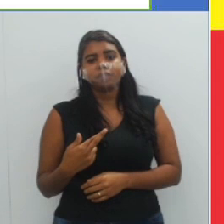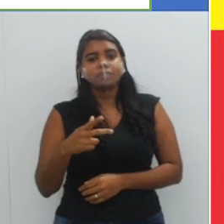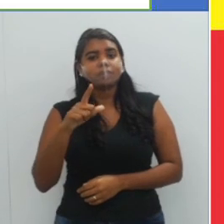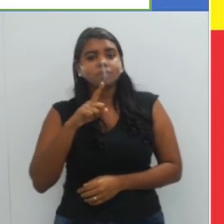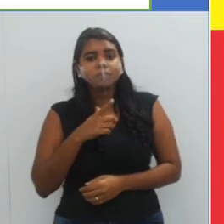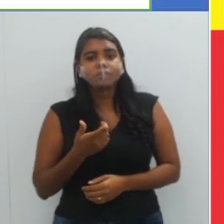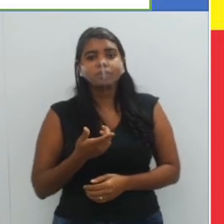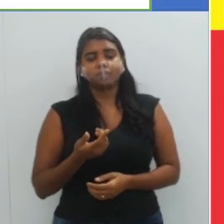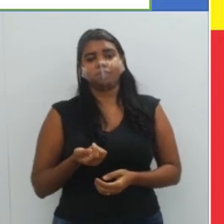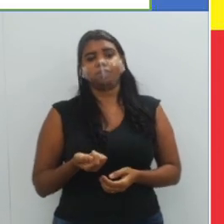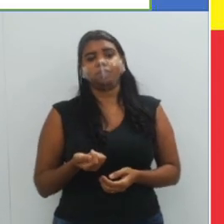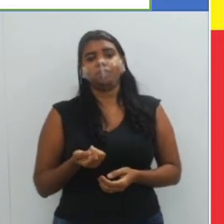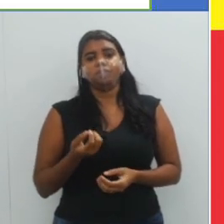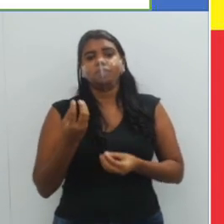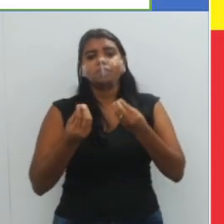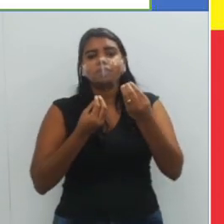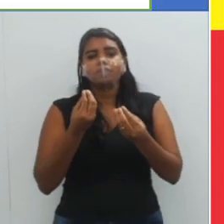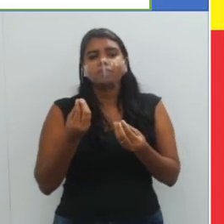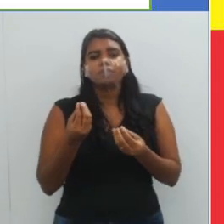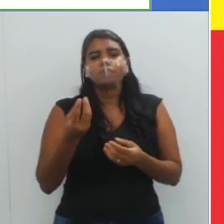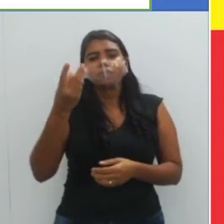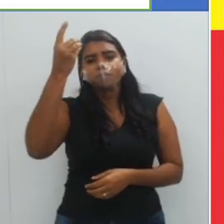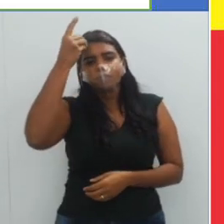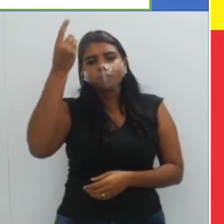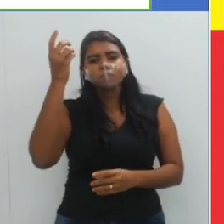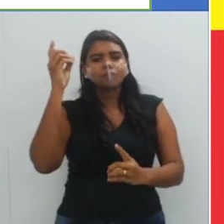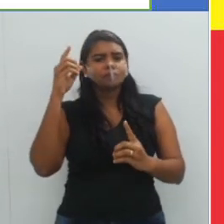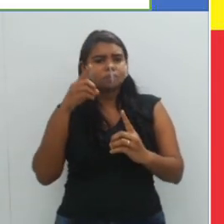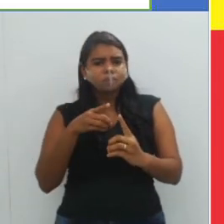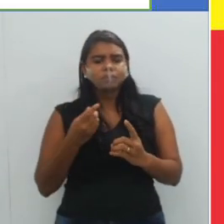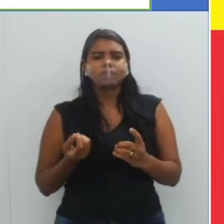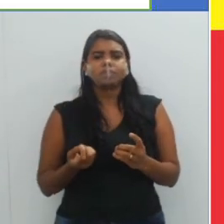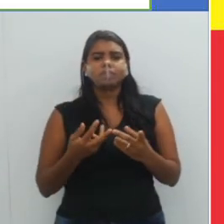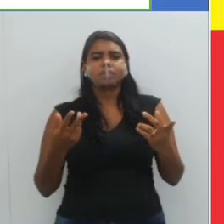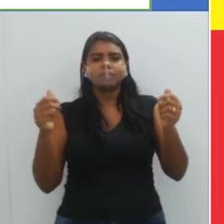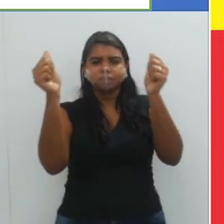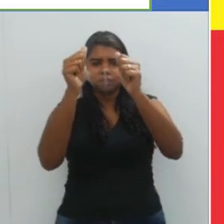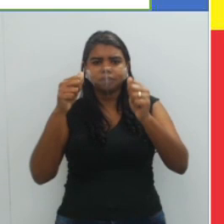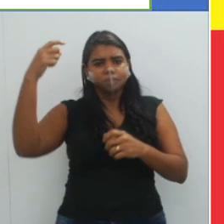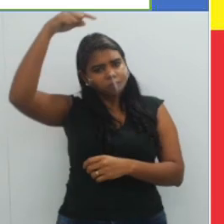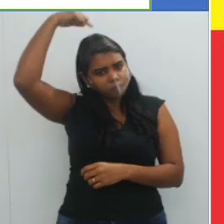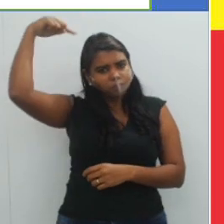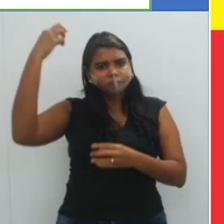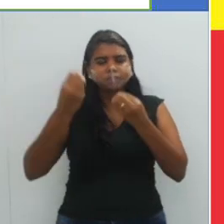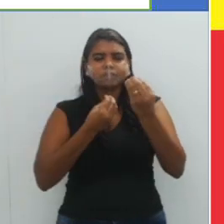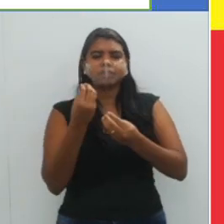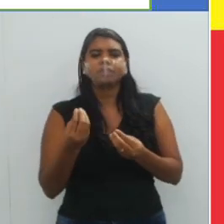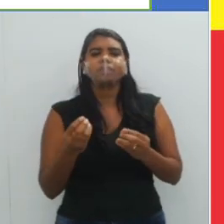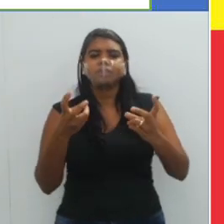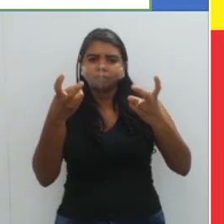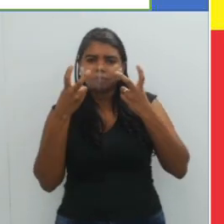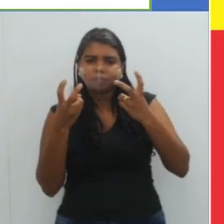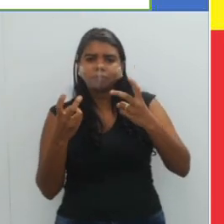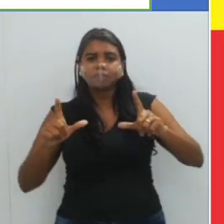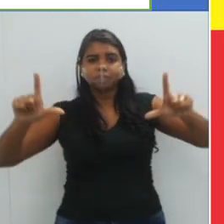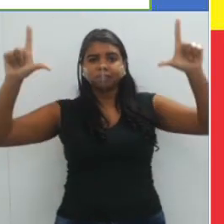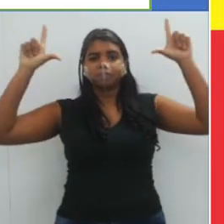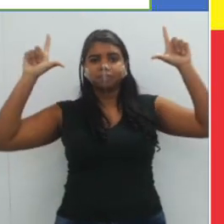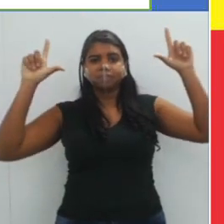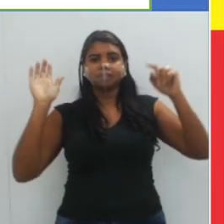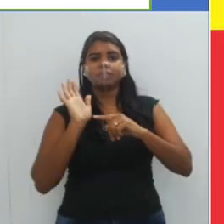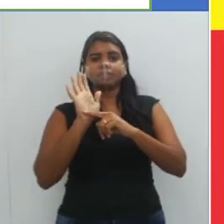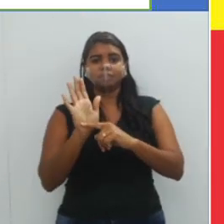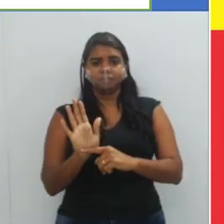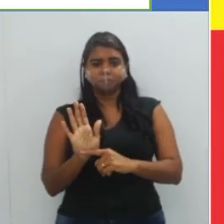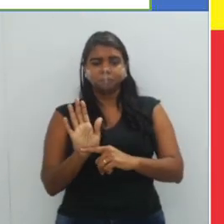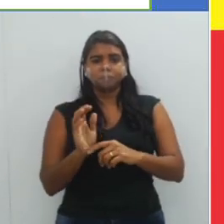uma associação com uma divindade ou com objetos considerados divinos. Como aí, observe aí na tela, que justamente